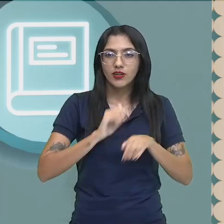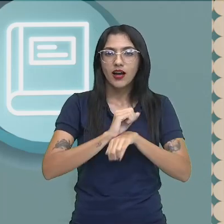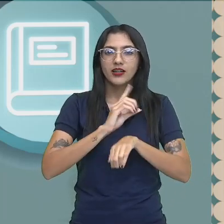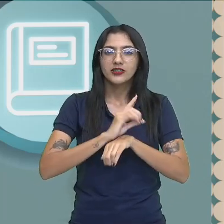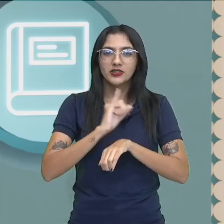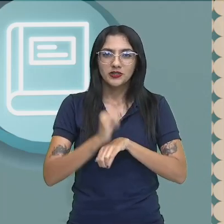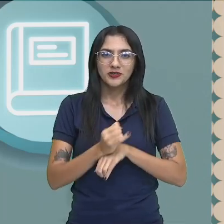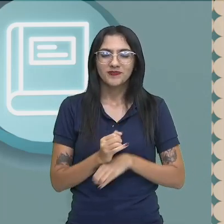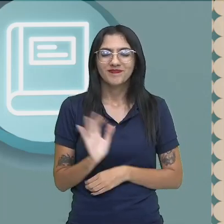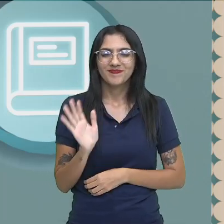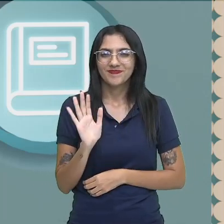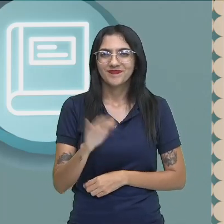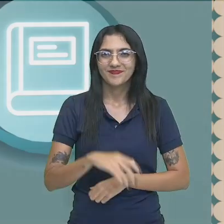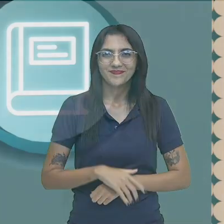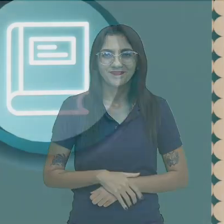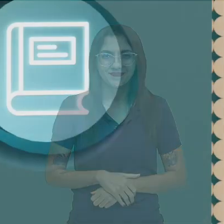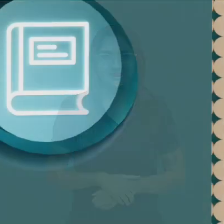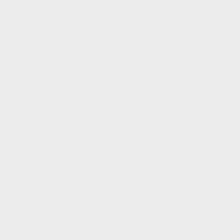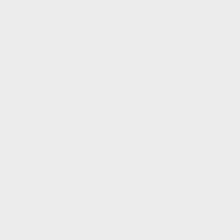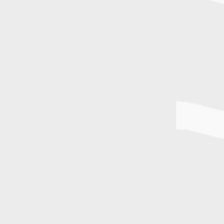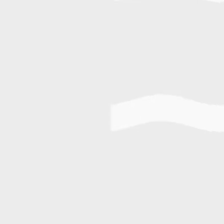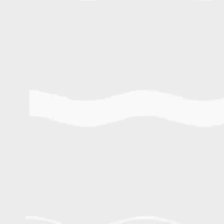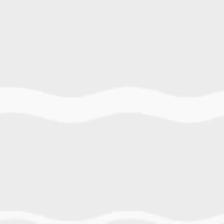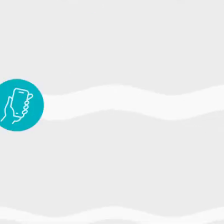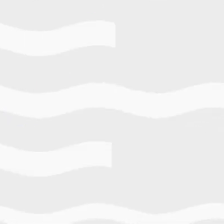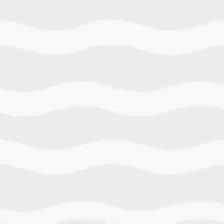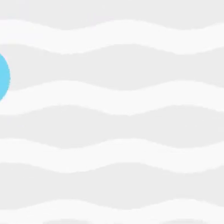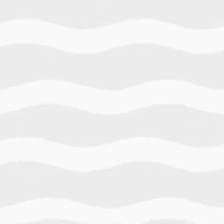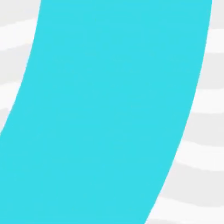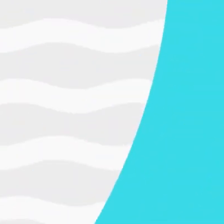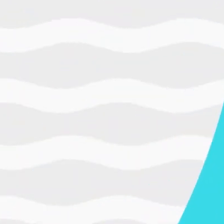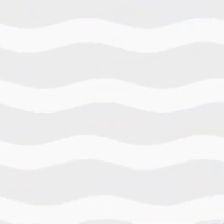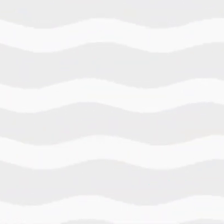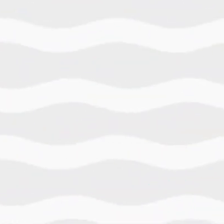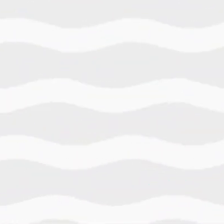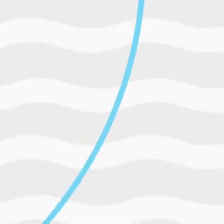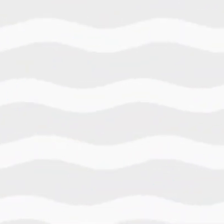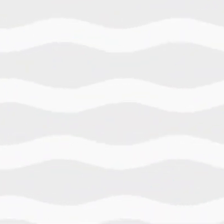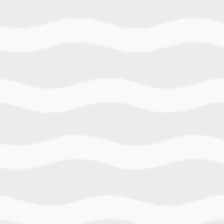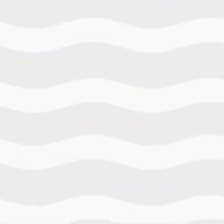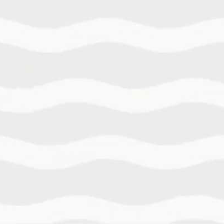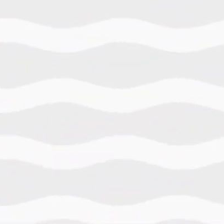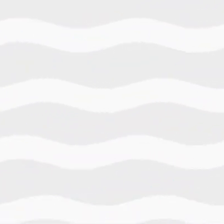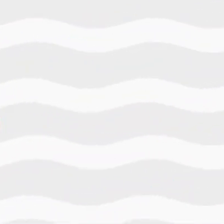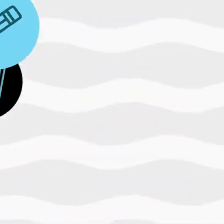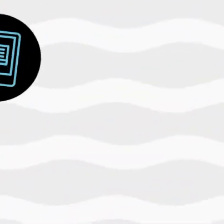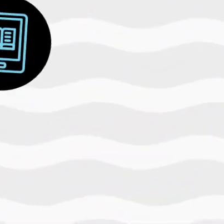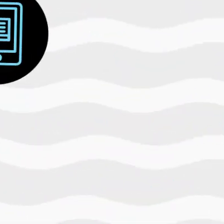adjetiva e até a próxima.